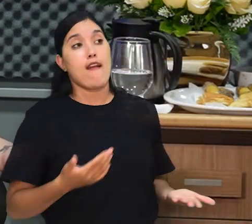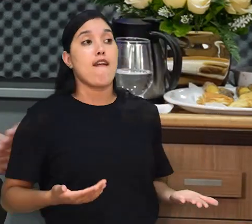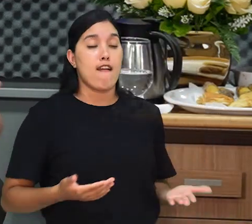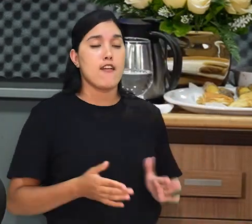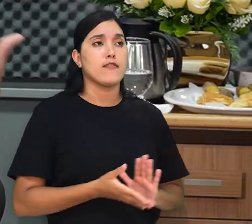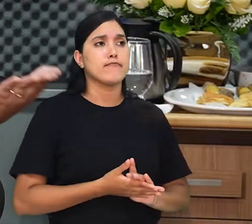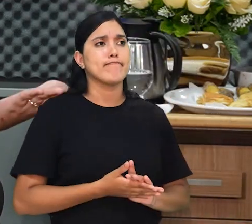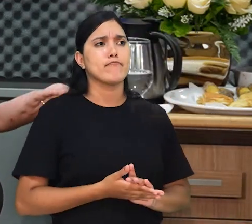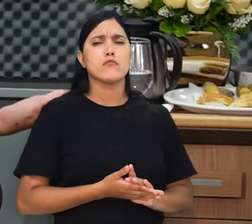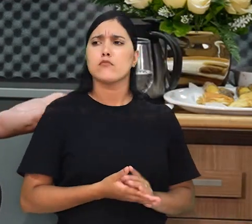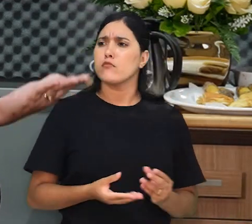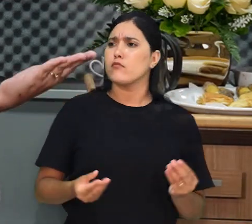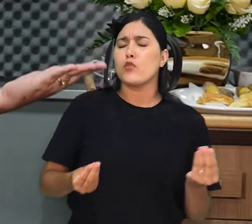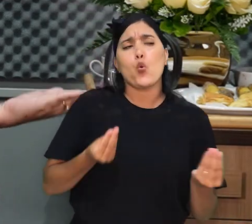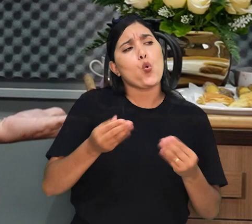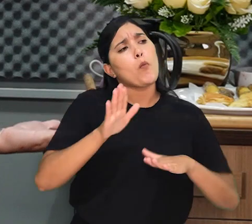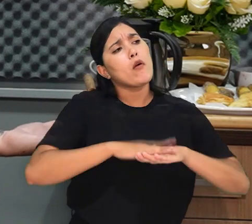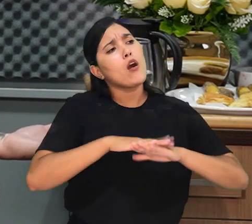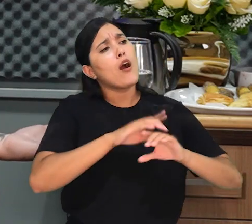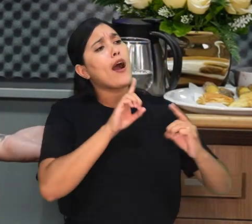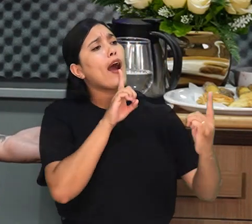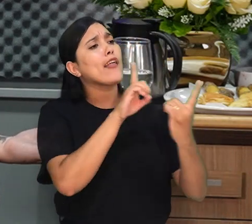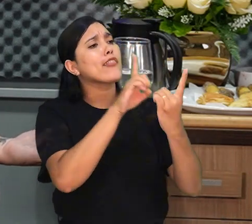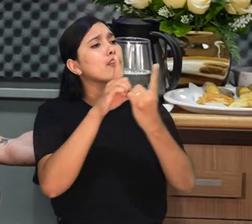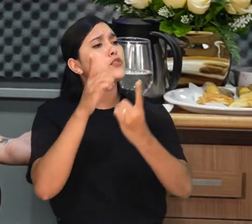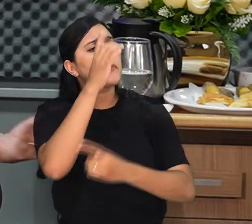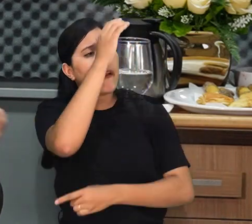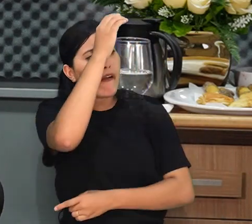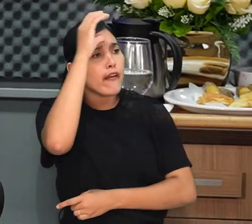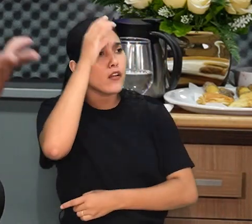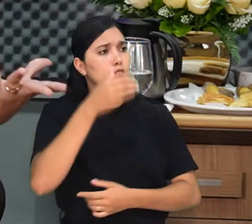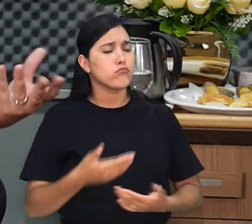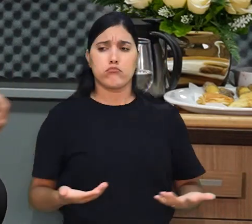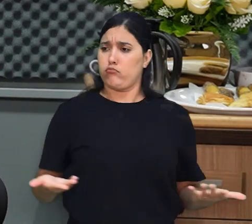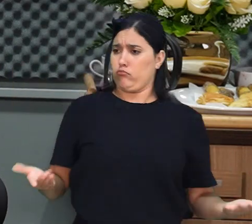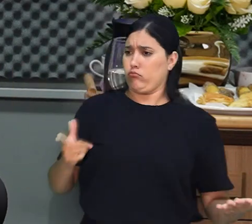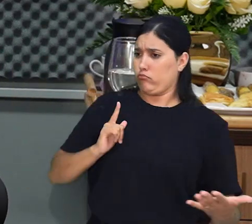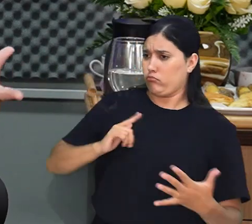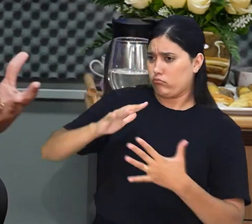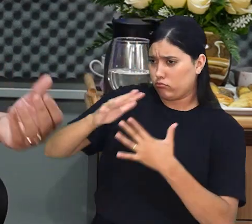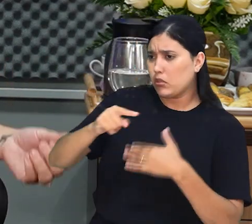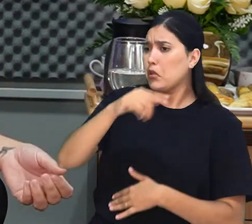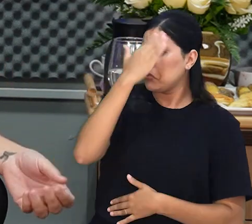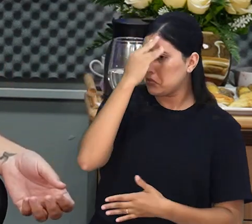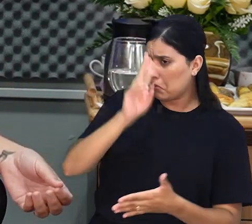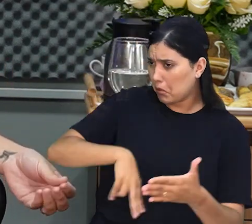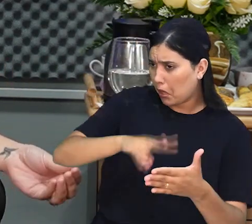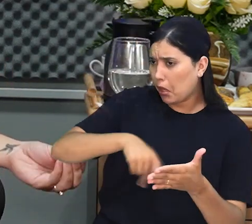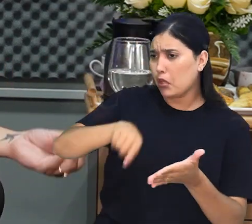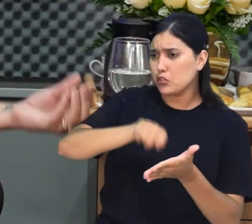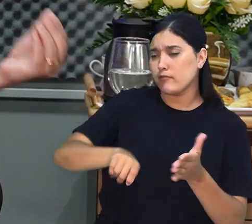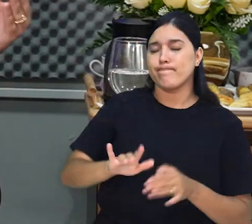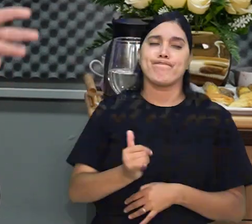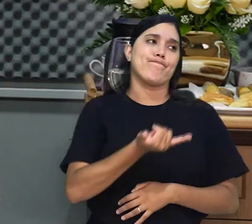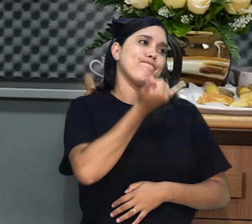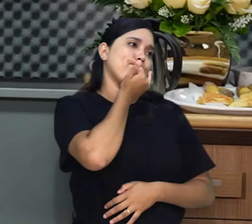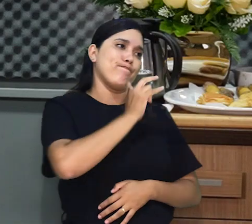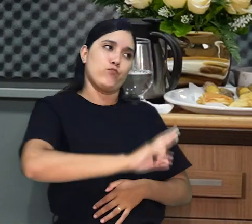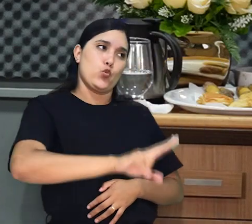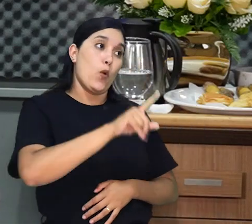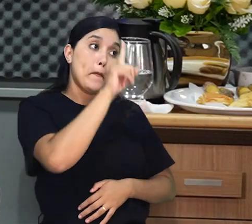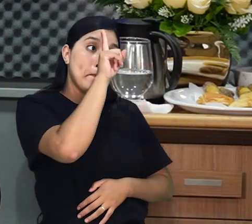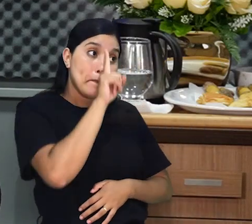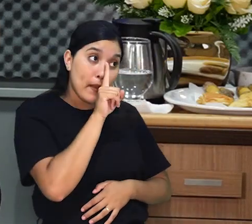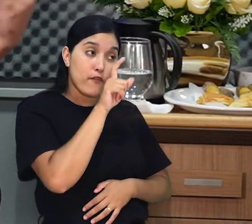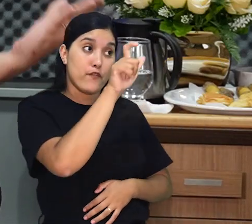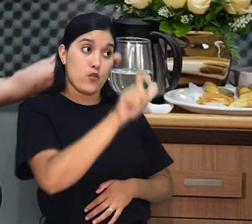porque como é que ele vai fazer atendimento com os nossos clientes? Ah, sim, tem a Libras, ele sabe ler, escrever. Ah, mas não é o perfil que a gente